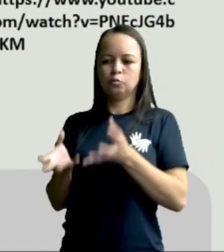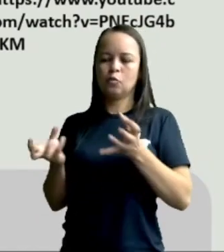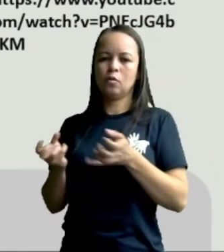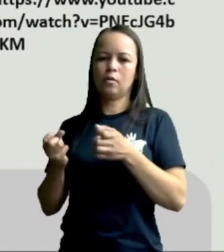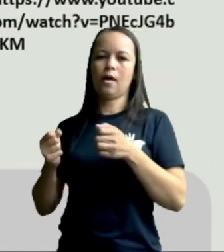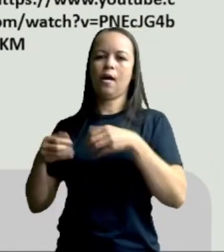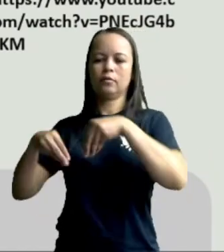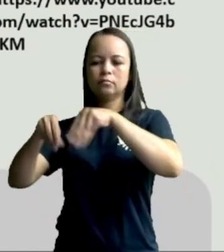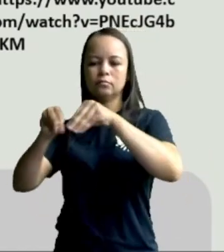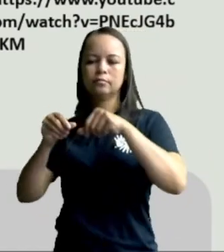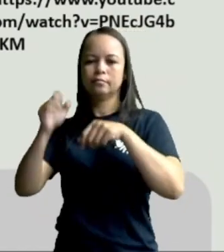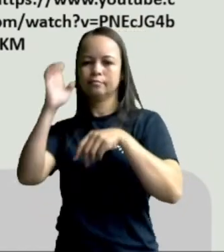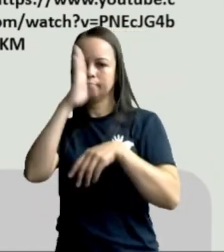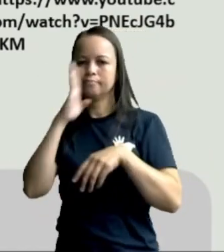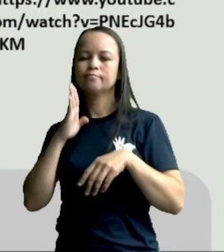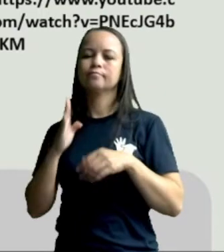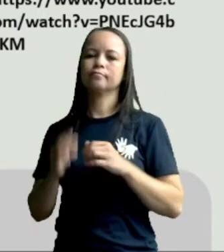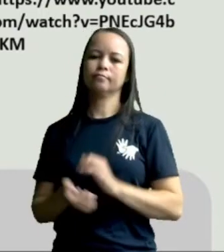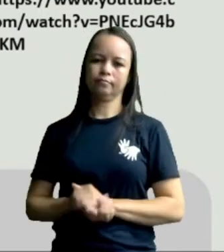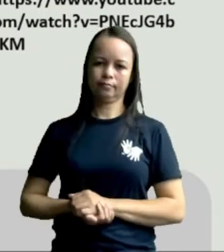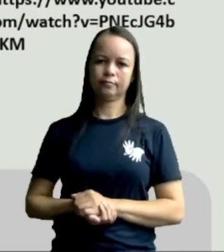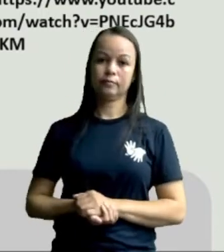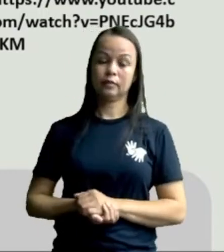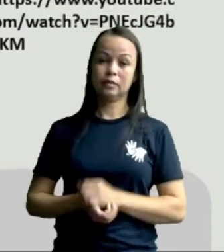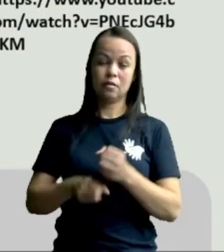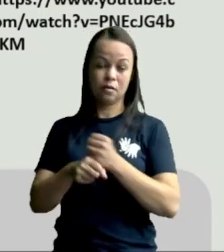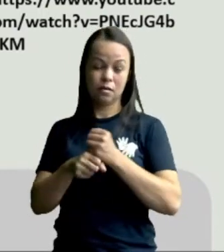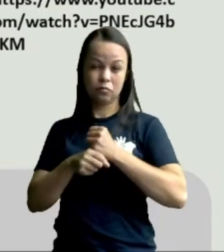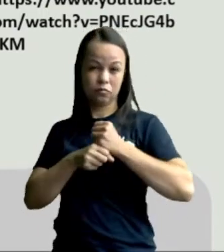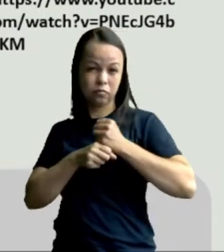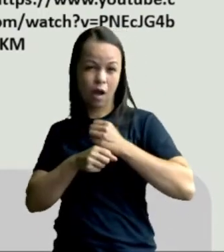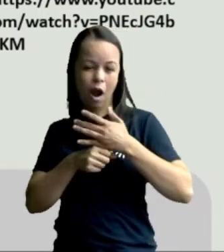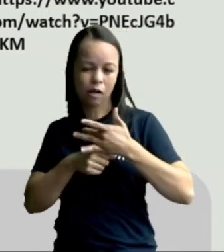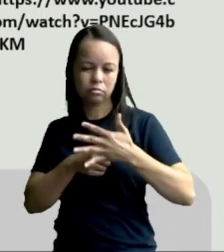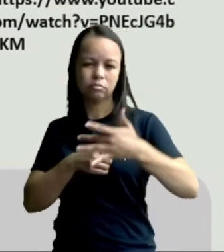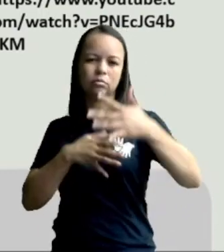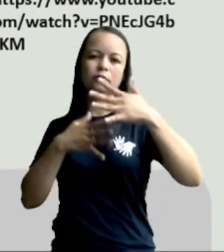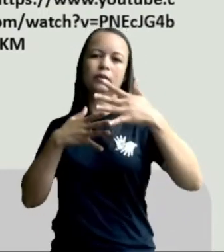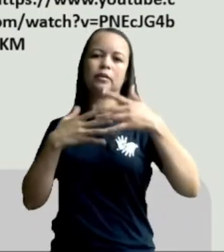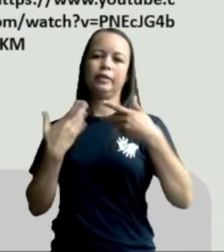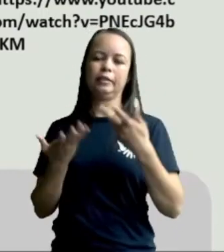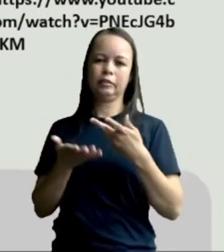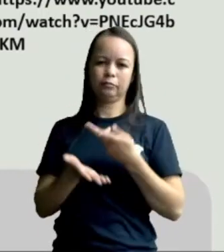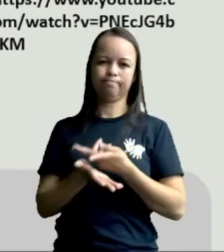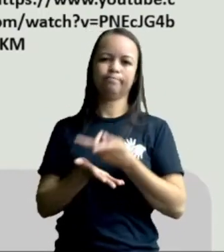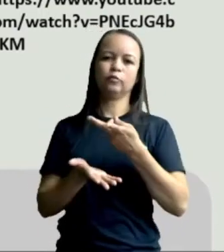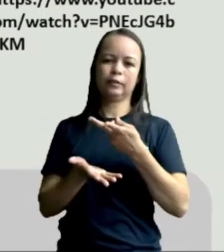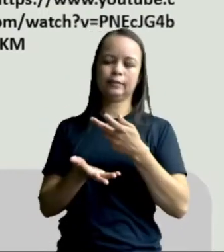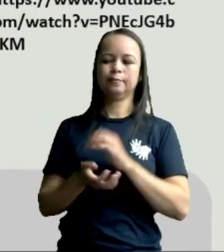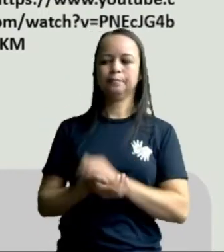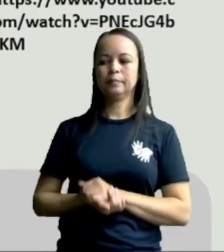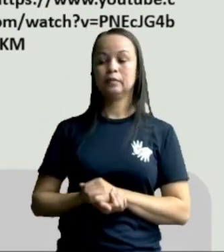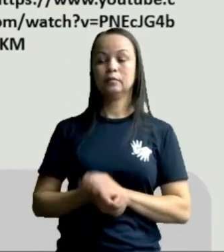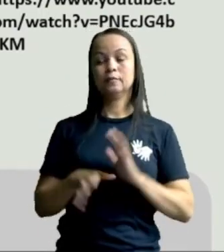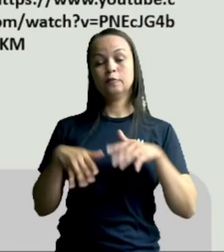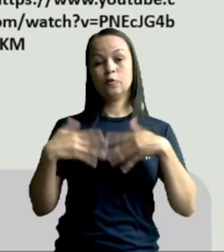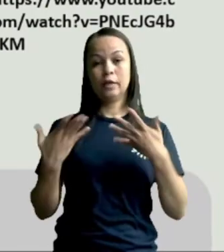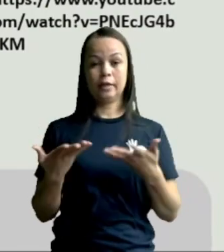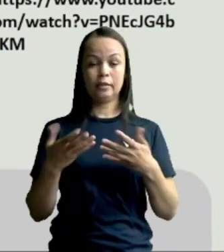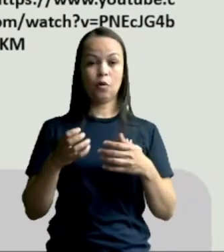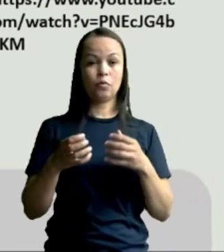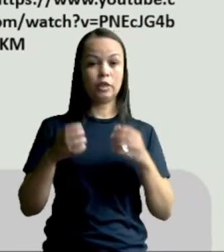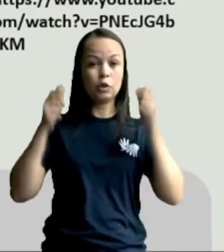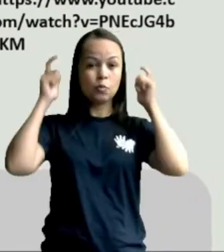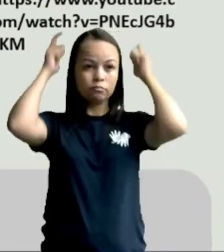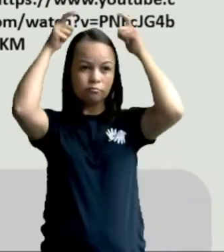terras brasileiras. Muitos anos se passaram e essa situação continuou assim. Foi então que o rei